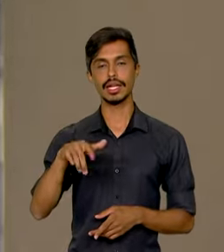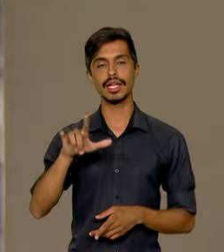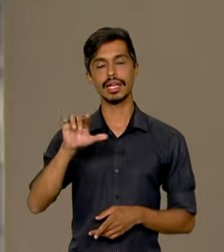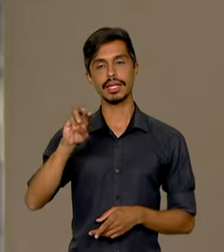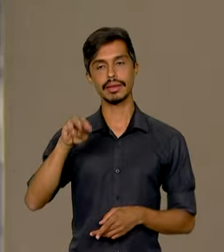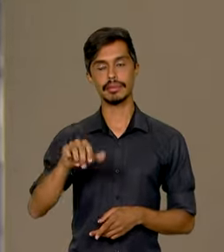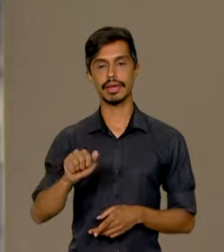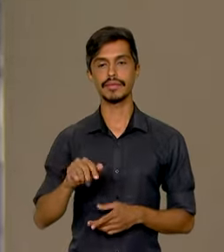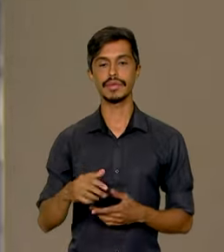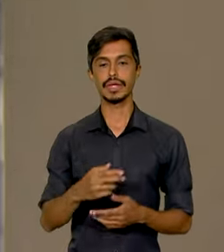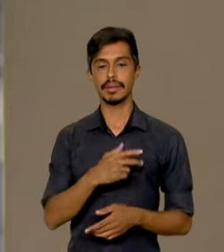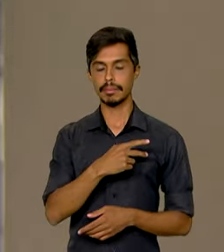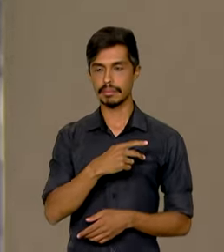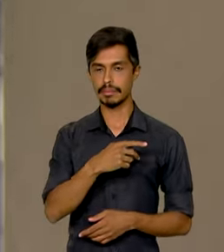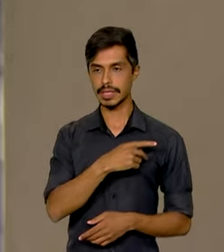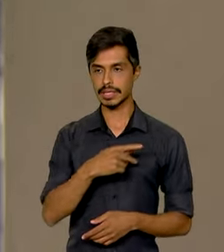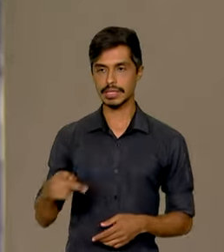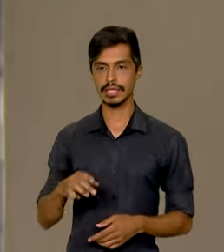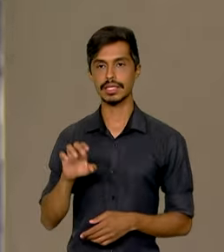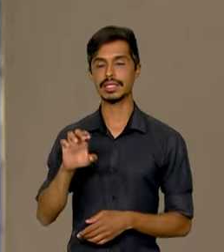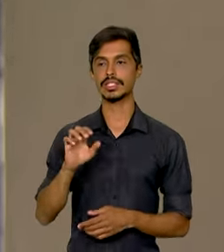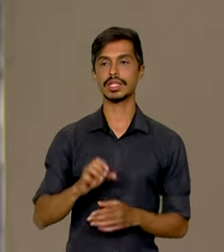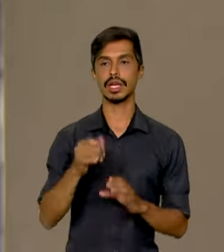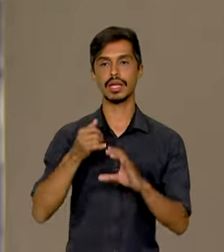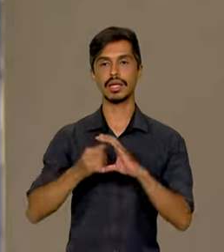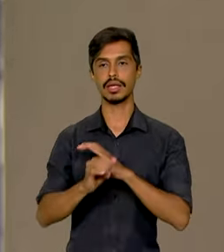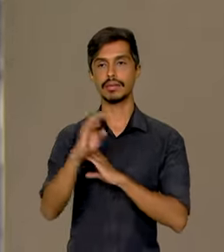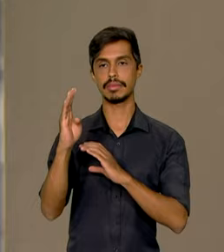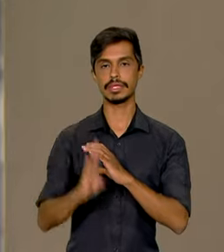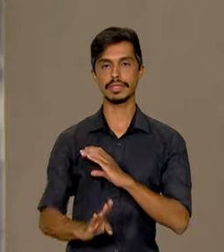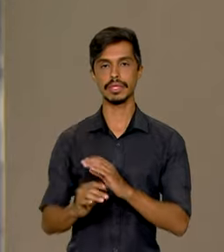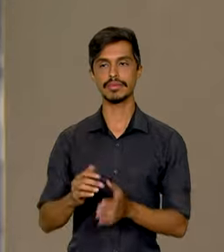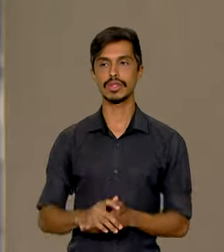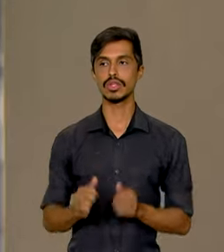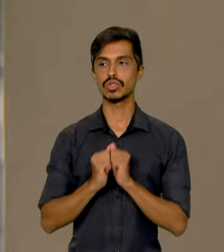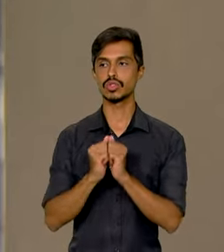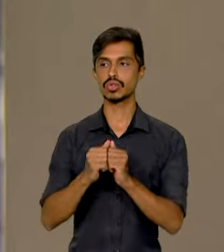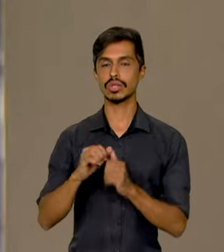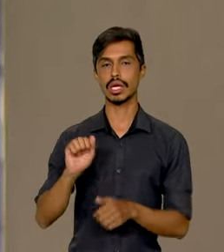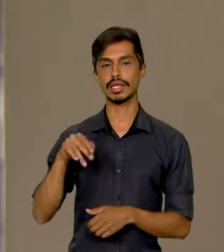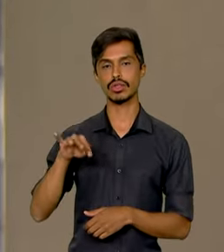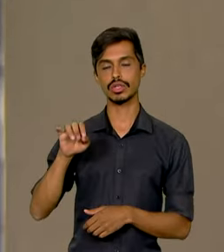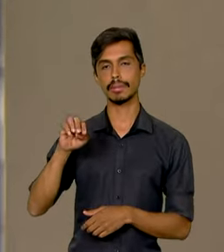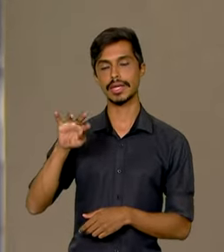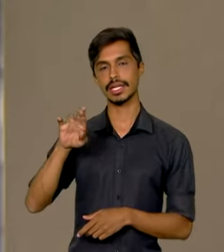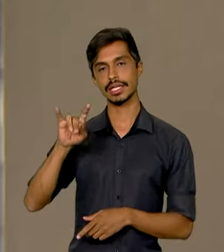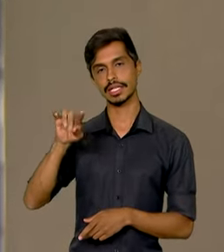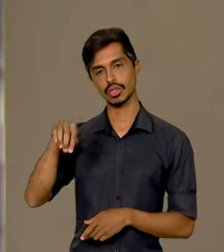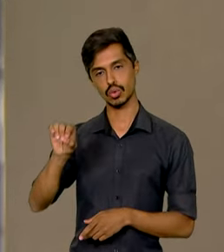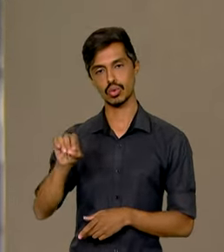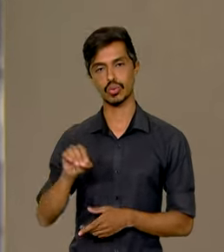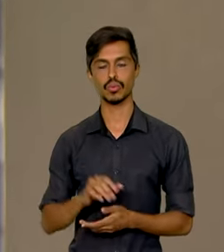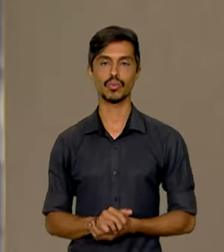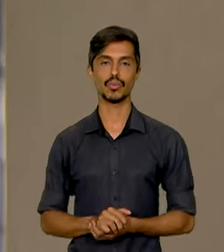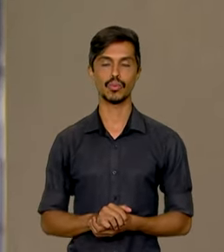presidente da IBC, nesse momento, ele é o presidente da IBC, que está aqui junto com a Antônia Pellegrino. Em